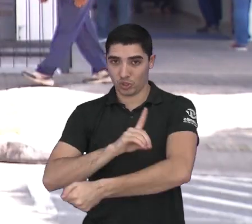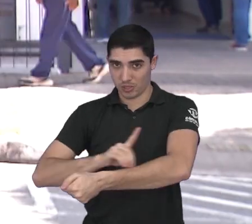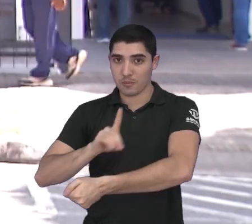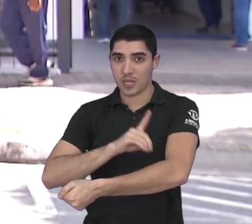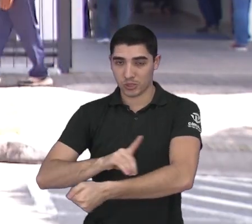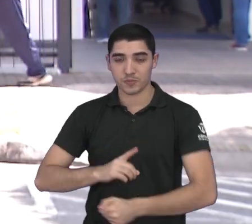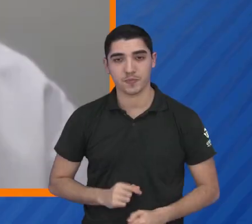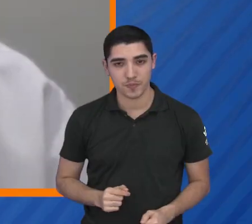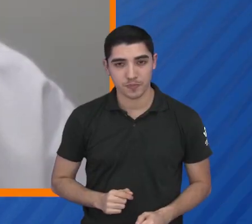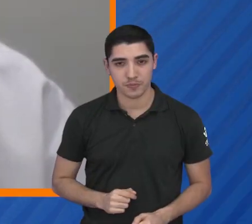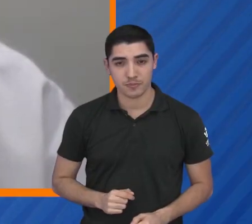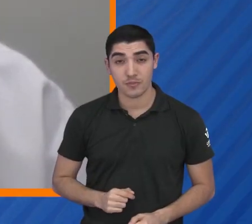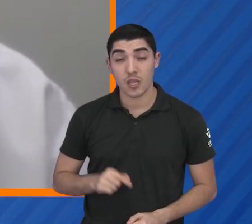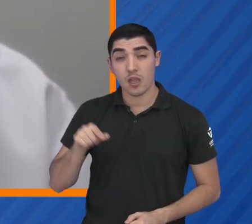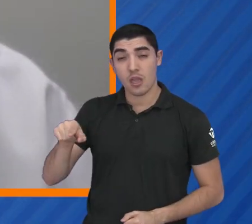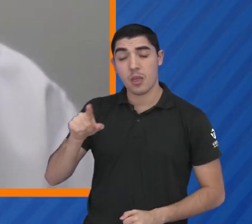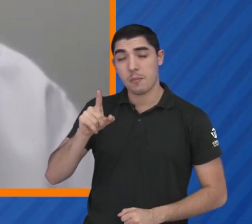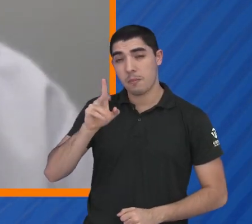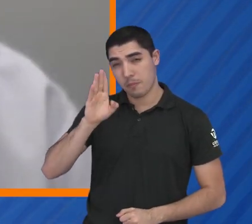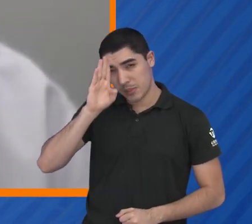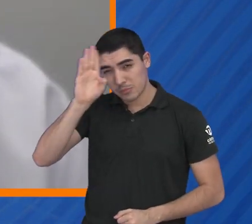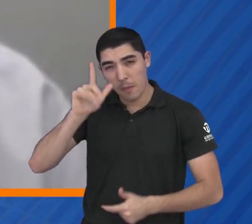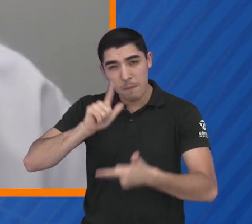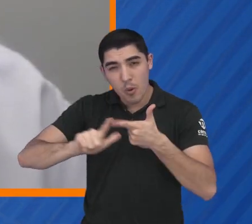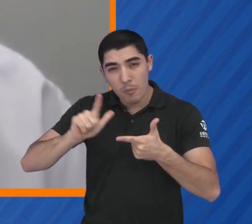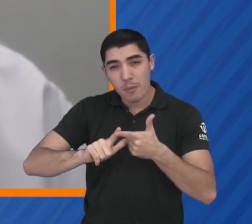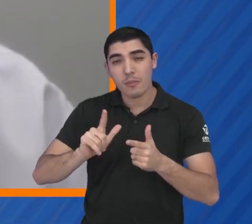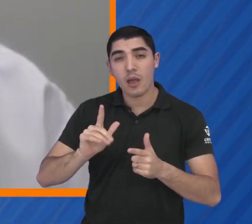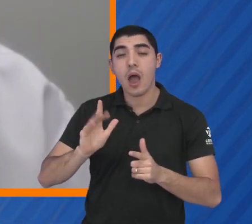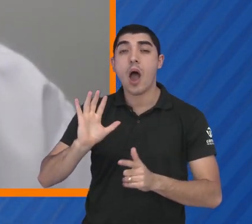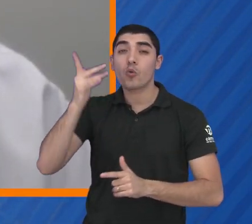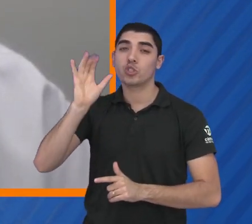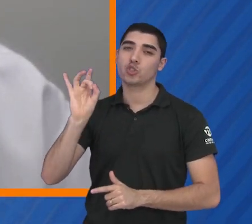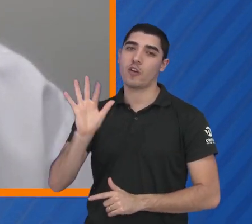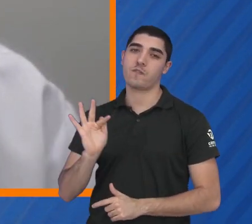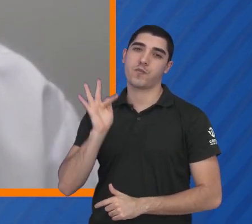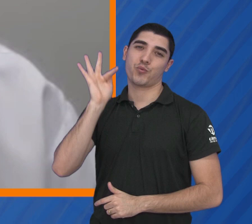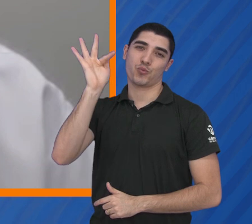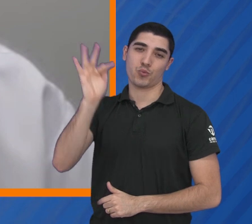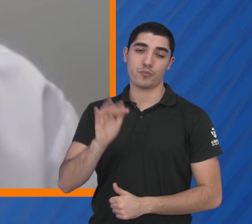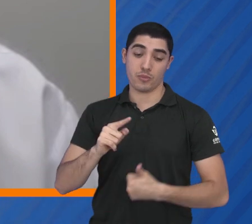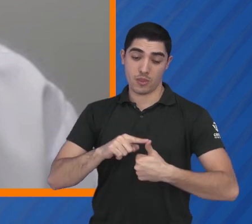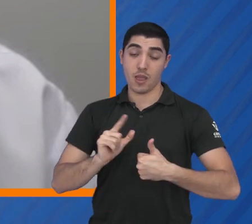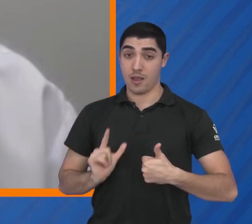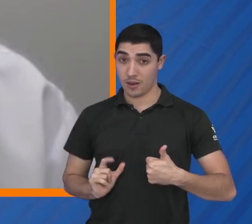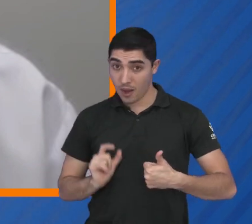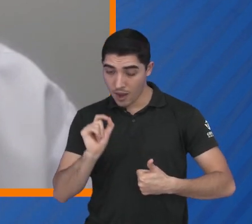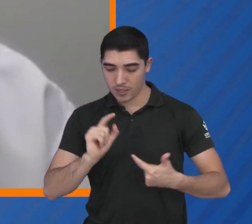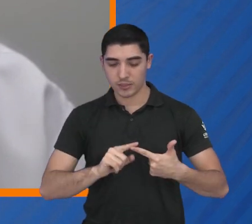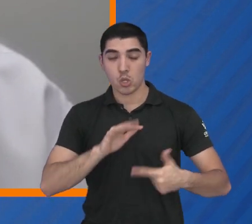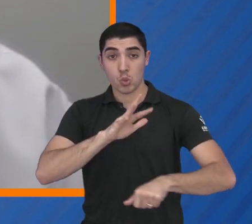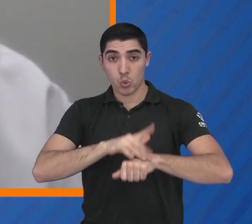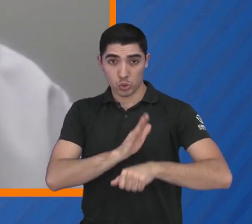e diabetes. O maior impacto ocorre a longo prazo. São os cânceres, as doenças cardiovasculares